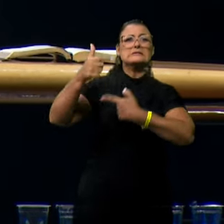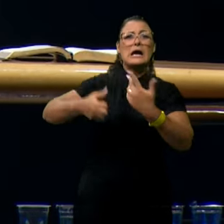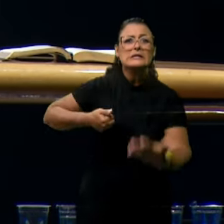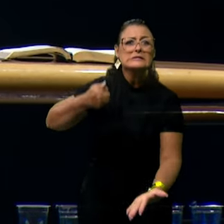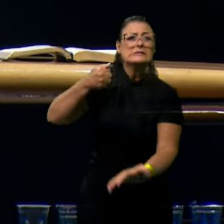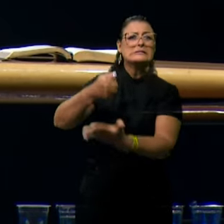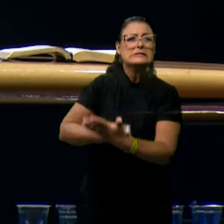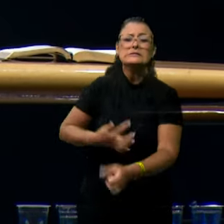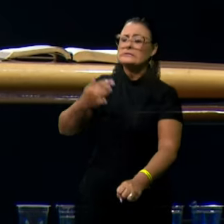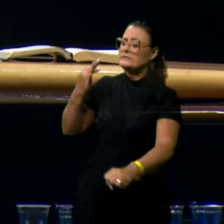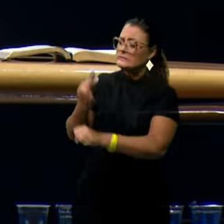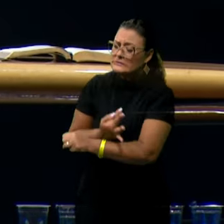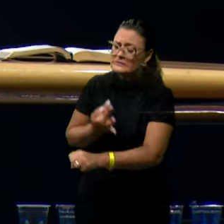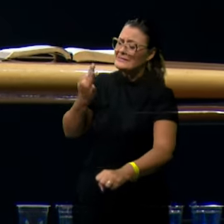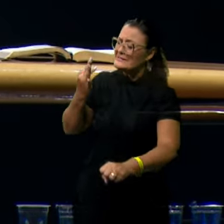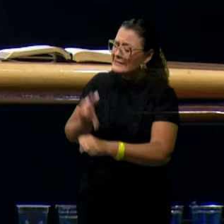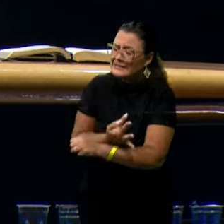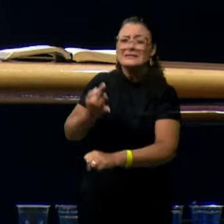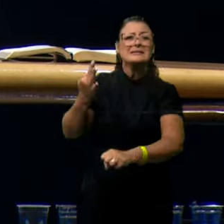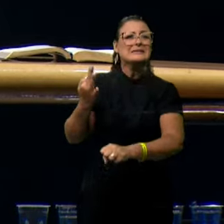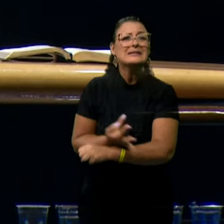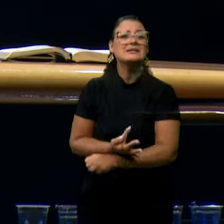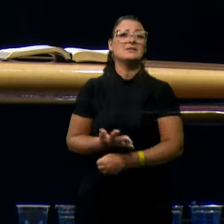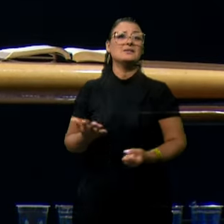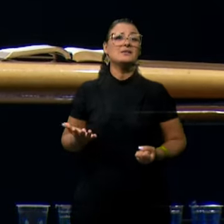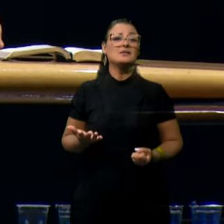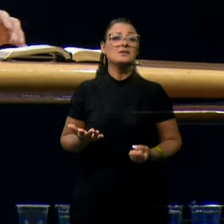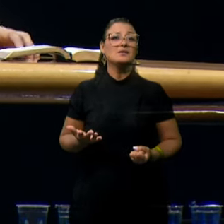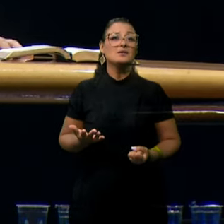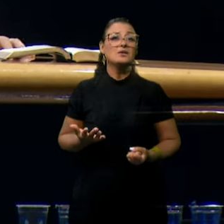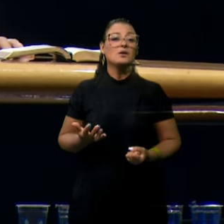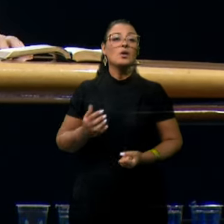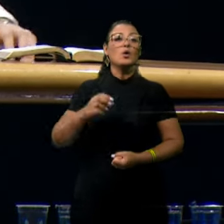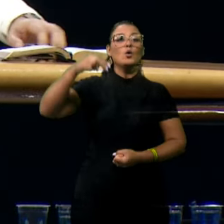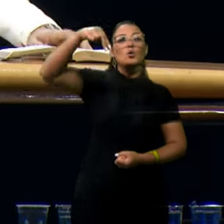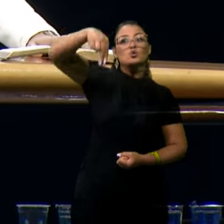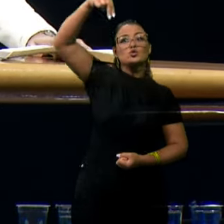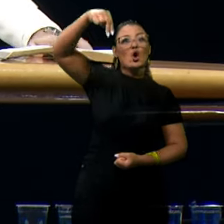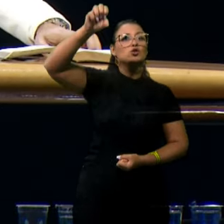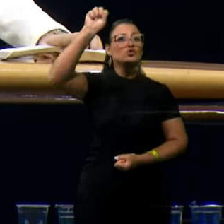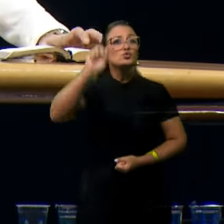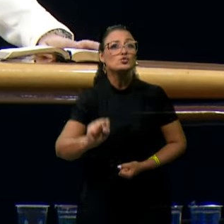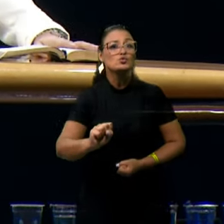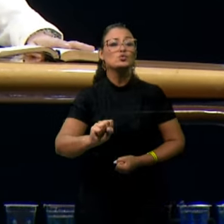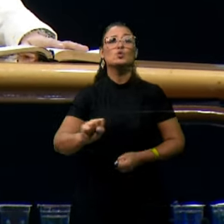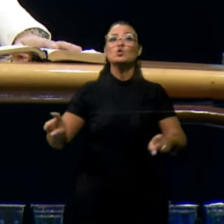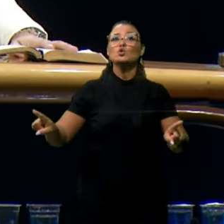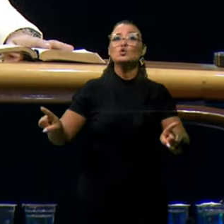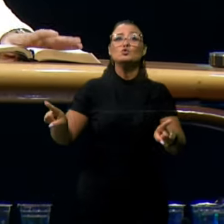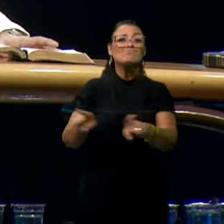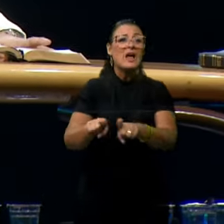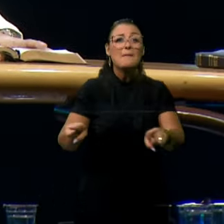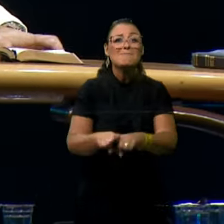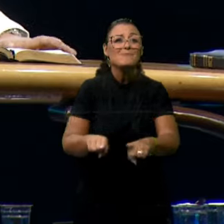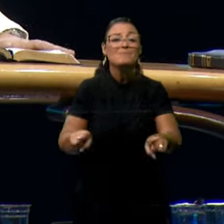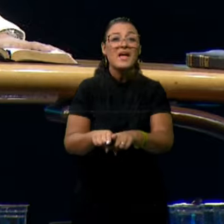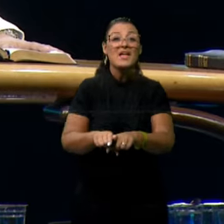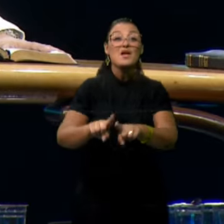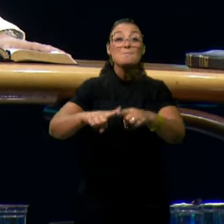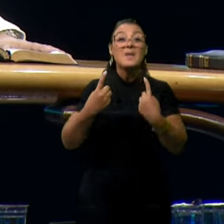ali estão suportando na nossas Américas o norte e o sul O Sonho de Deus estão voltados para o Brasil